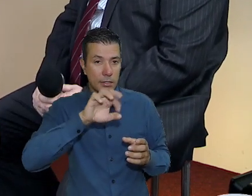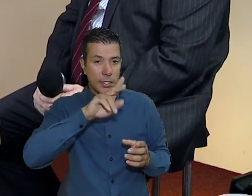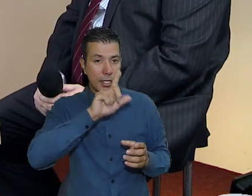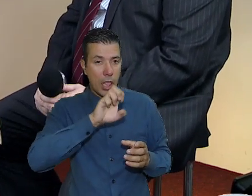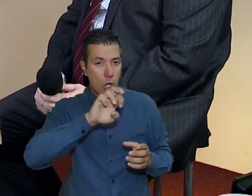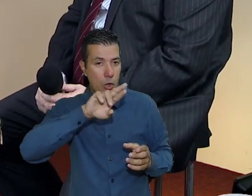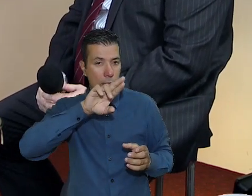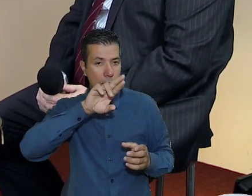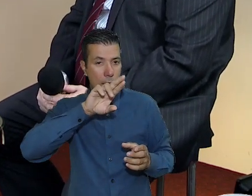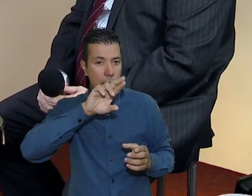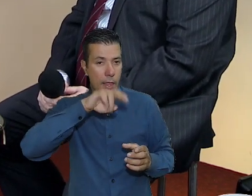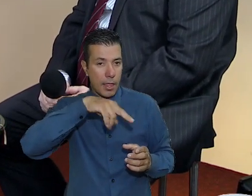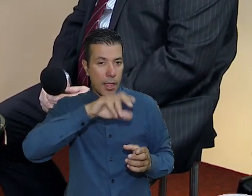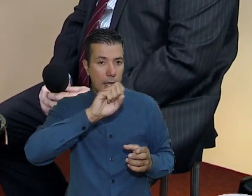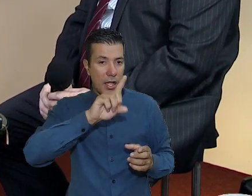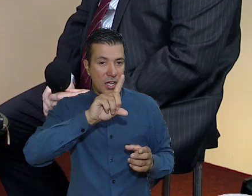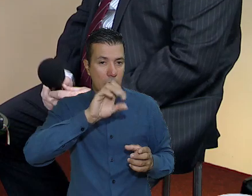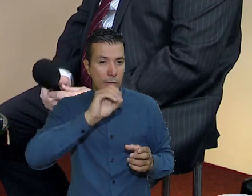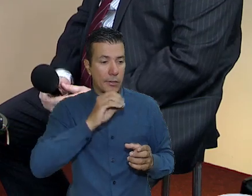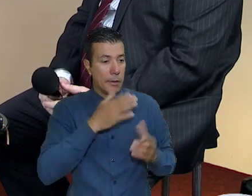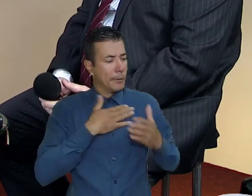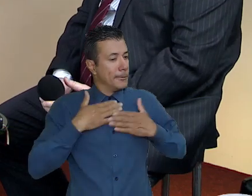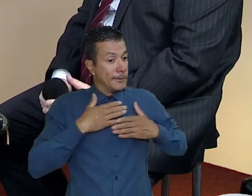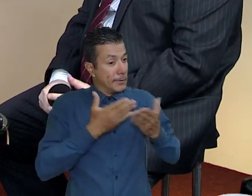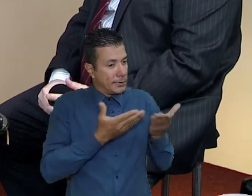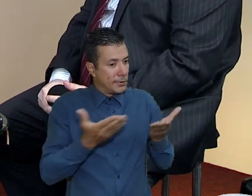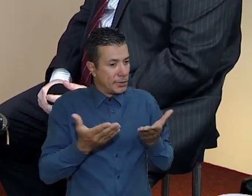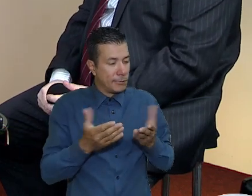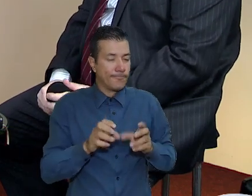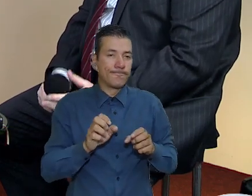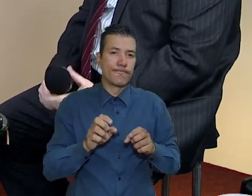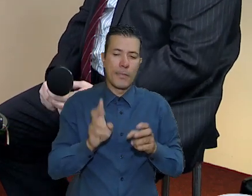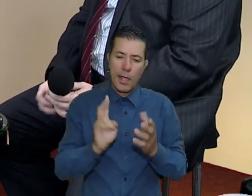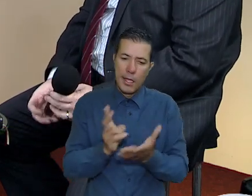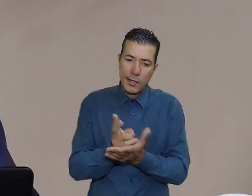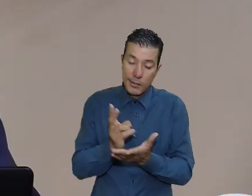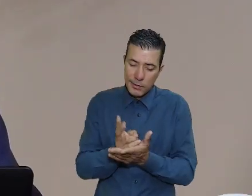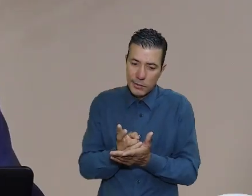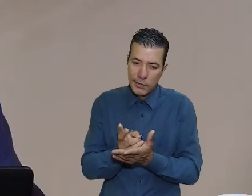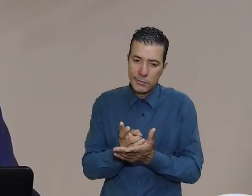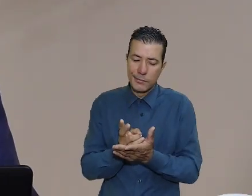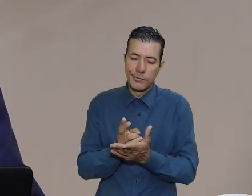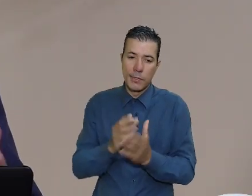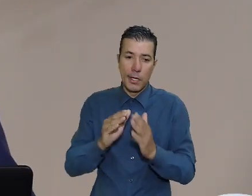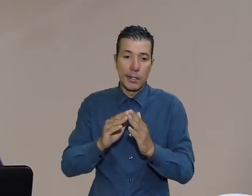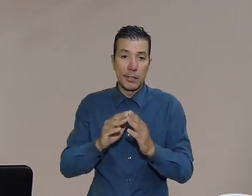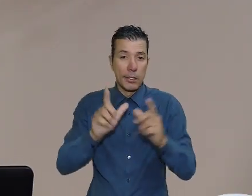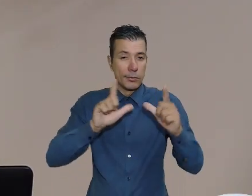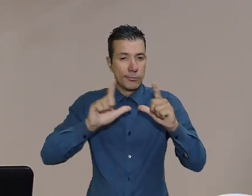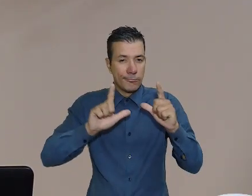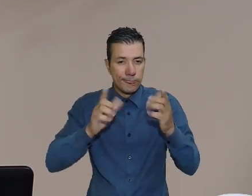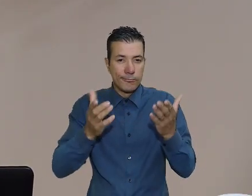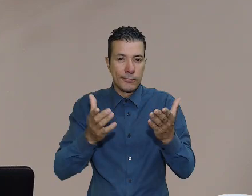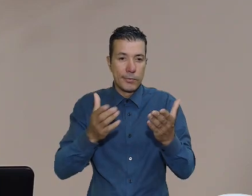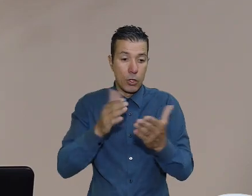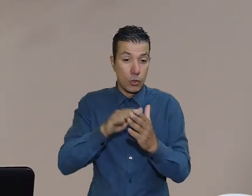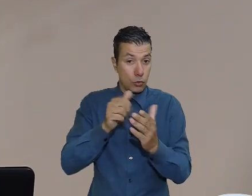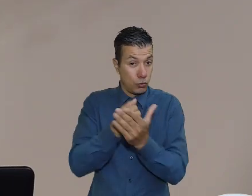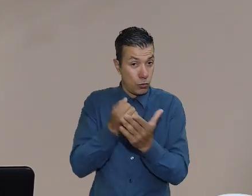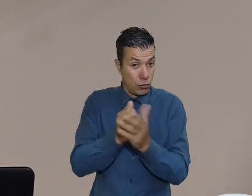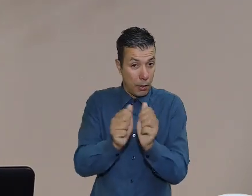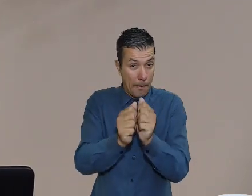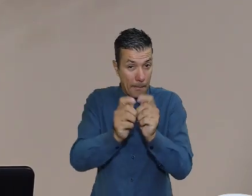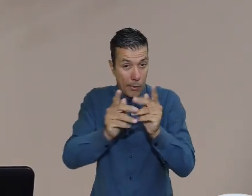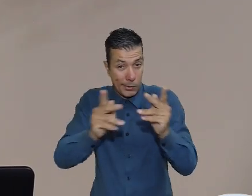prazer estar aqui com vocês nesta noite. O prazer é todo nosso. Amigos, sempre no início da nossa transmissão, desse estudo do